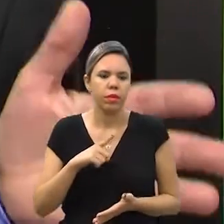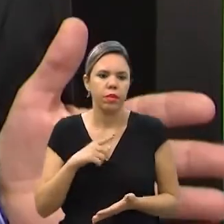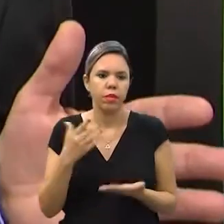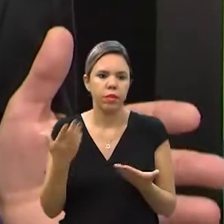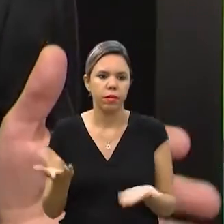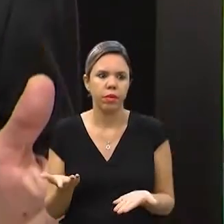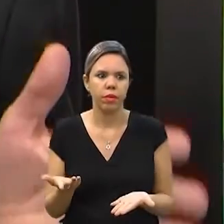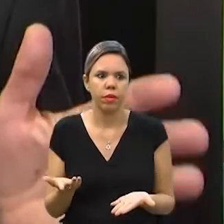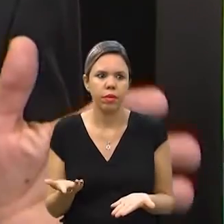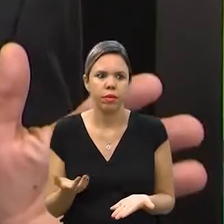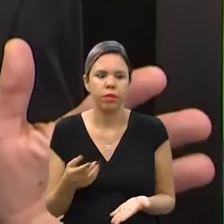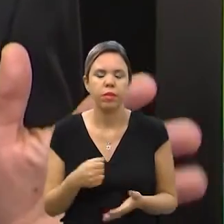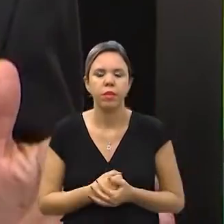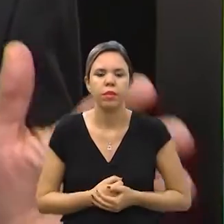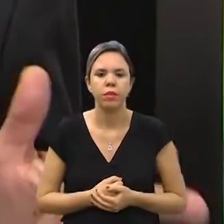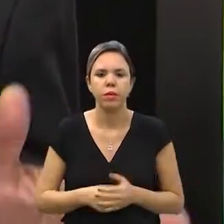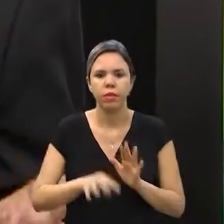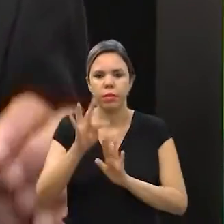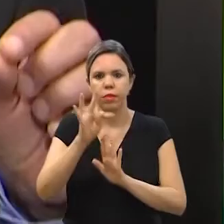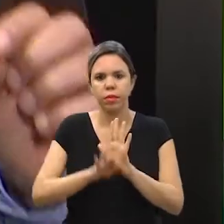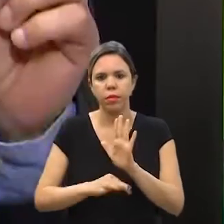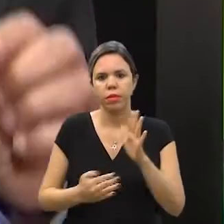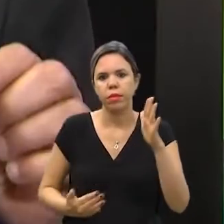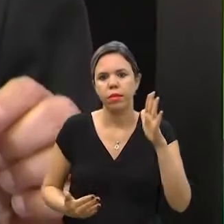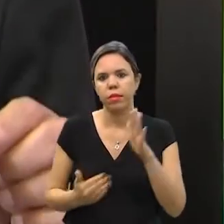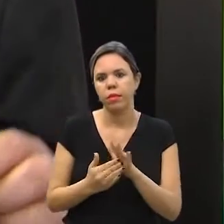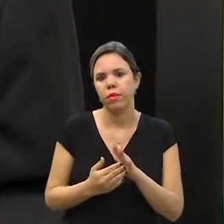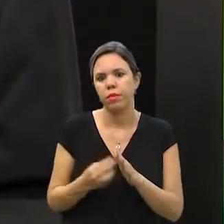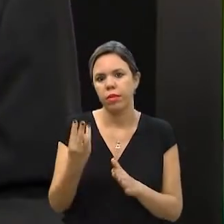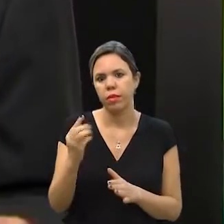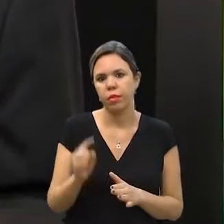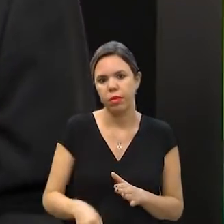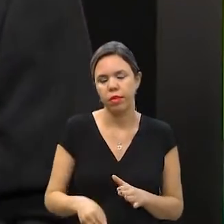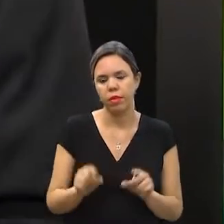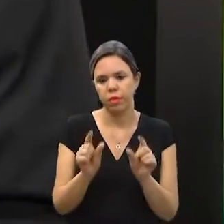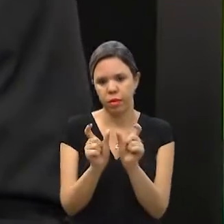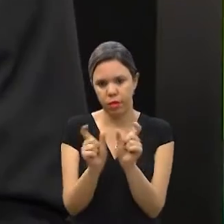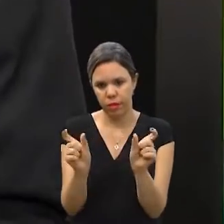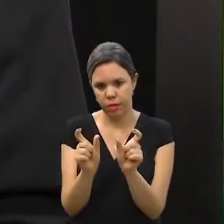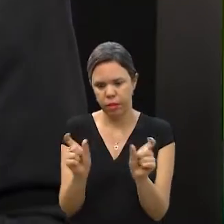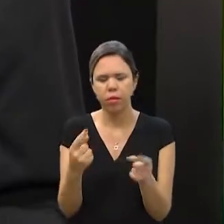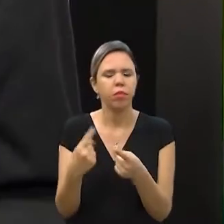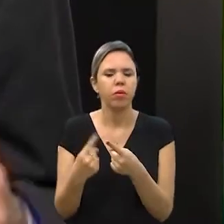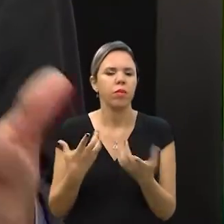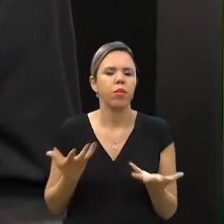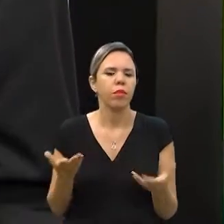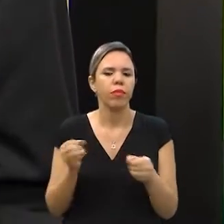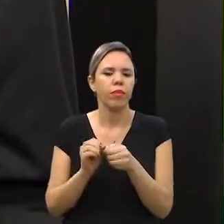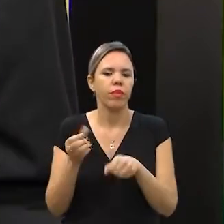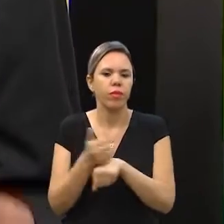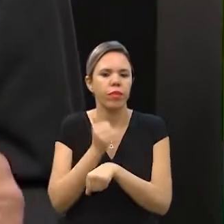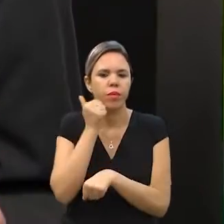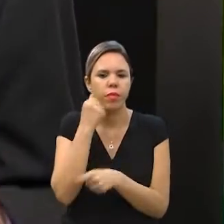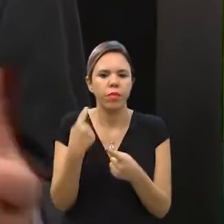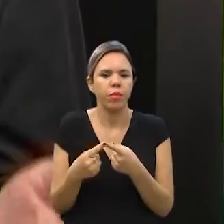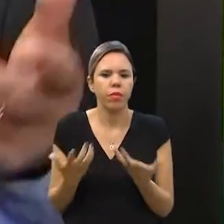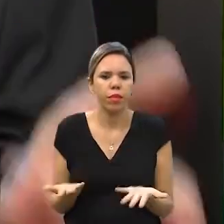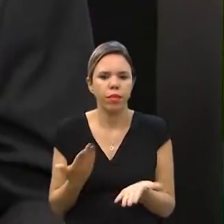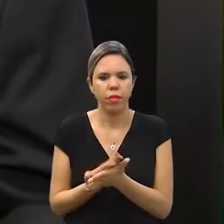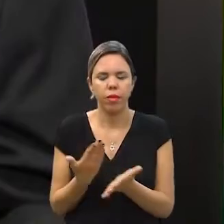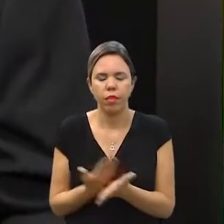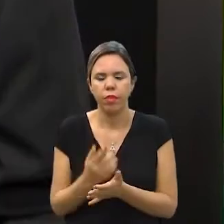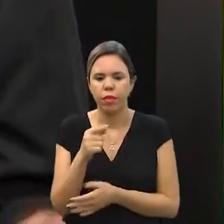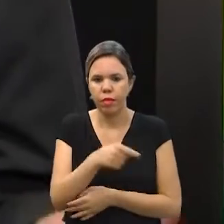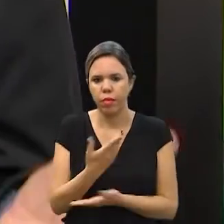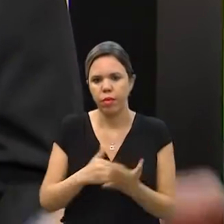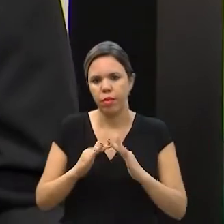vai ter lá que ele deverá escrever um texto no máximo de 3.000 caracteres, falando por que eu quero fazer ciência e por que eu